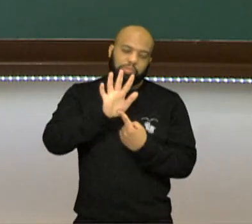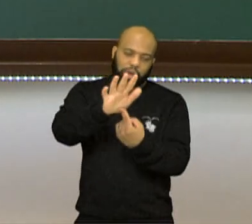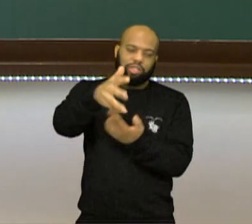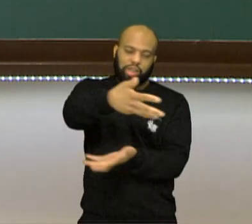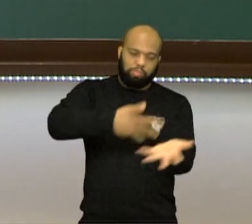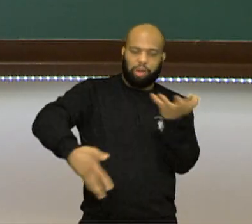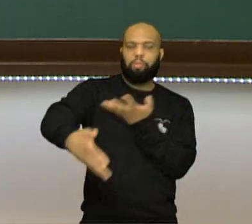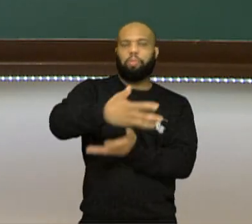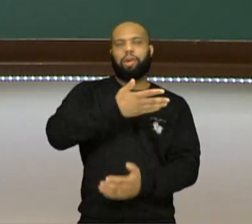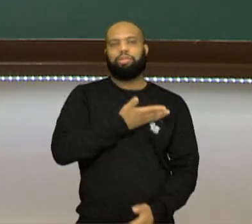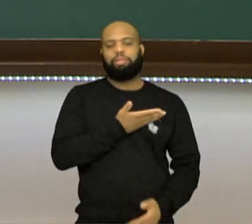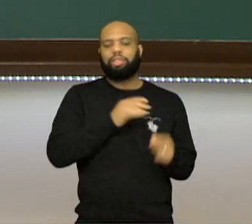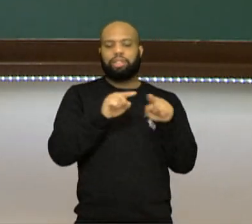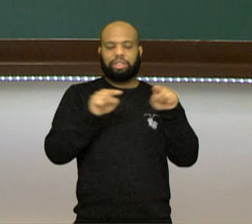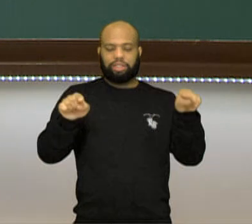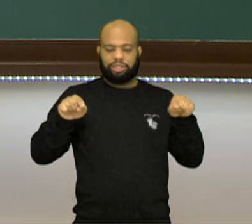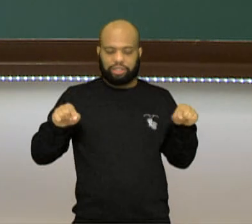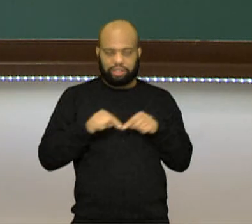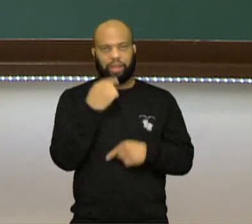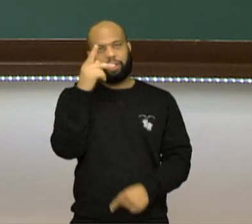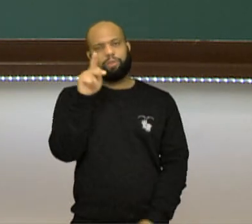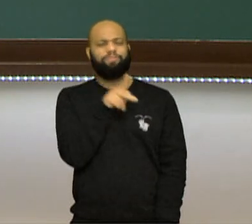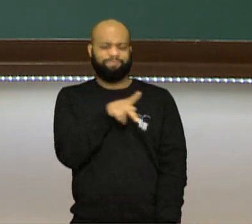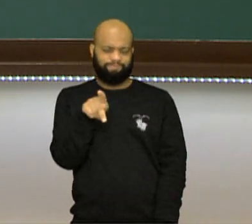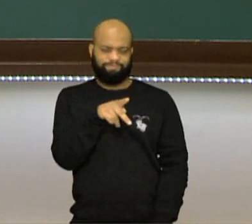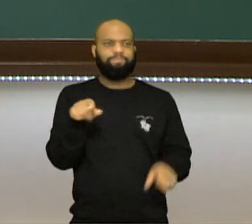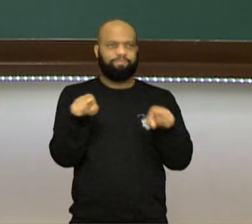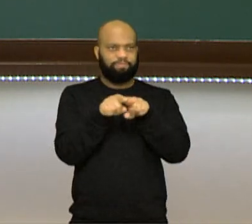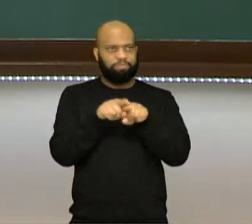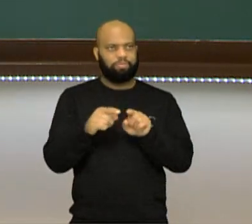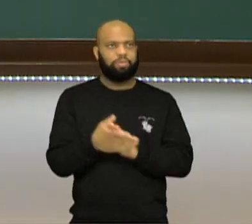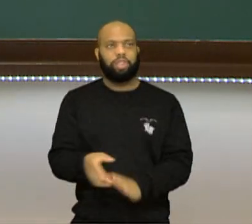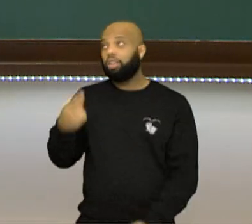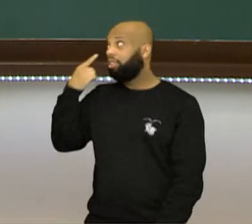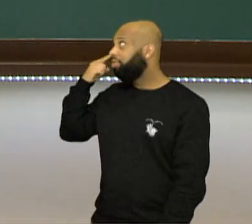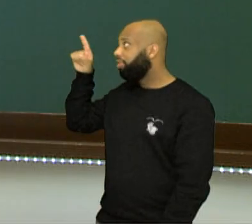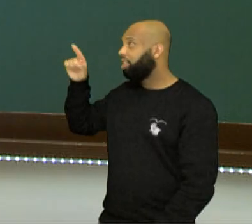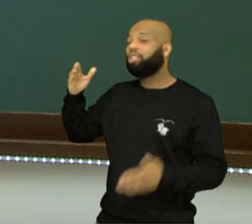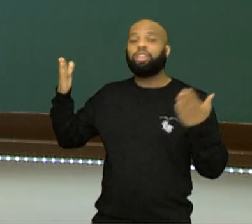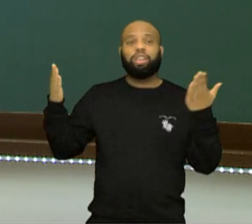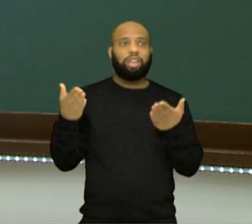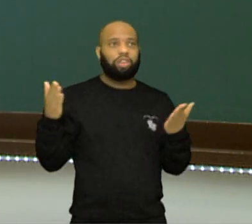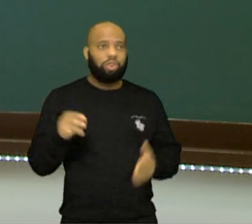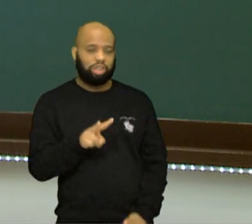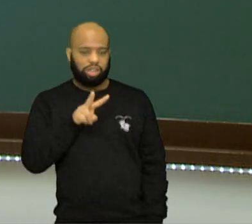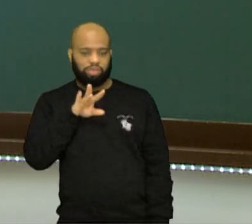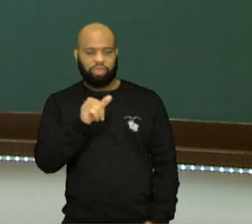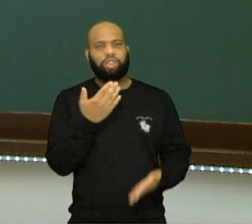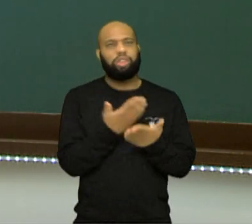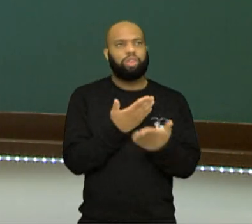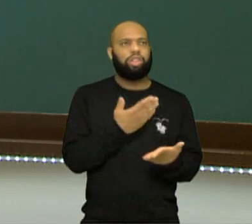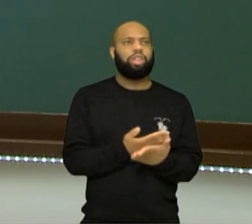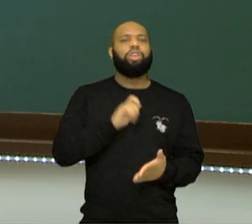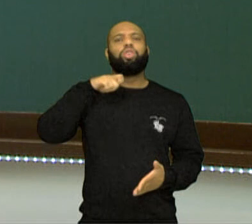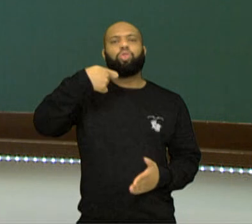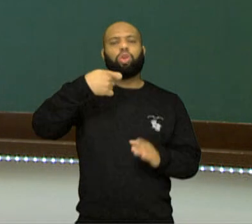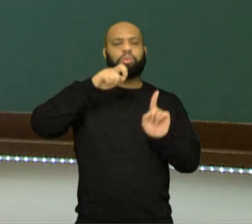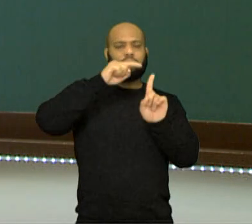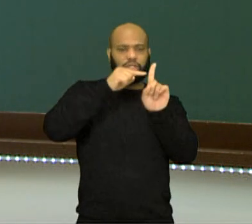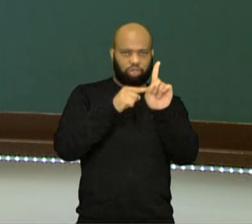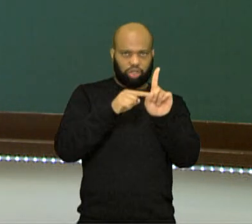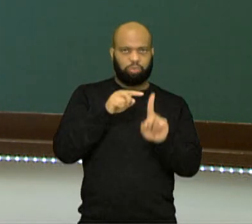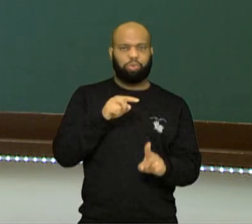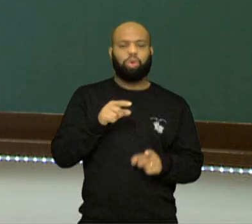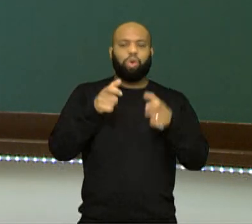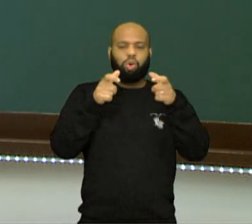socializar com os seus colegas e com o seu professor. Aqui a gente vai falar das modalidades aonde a